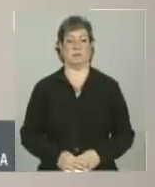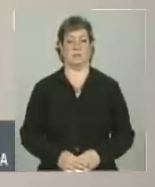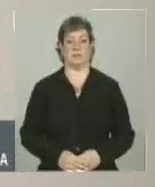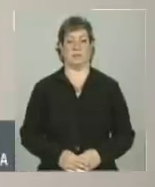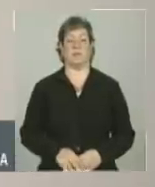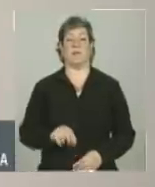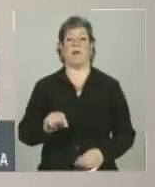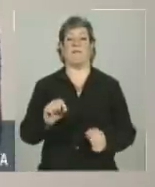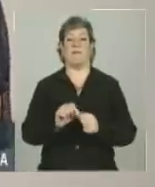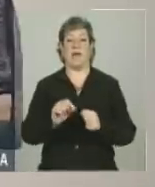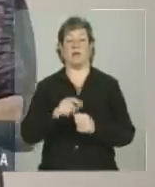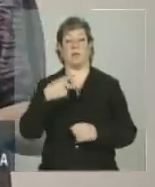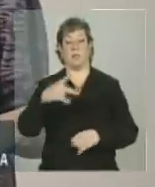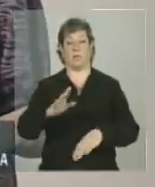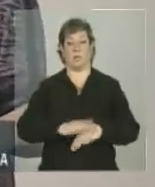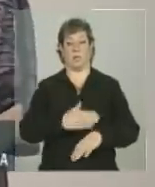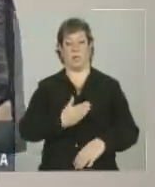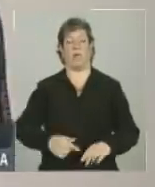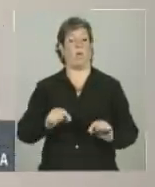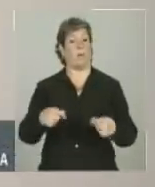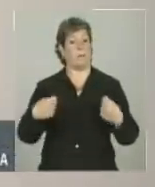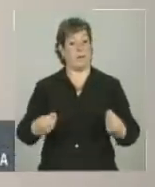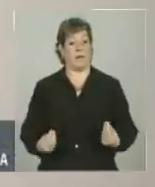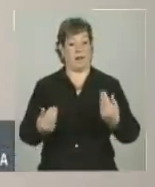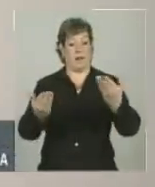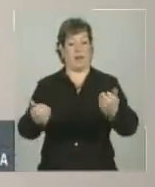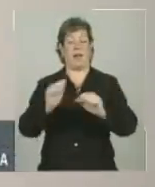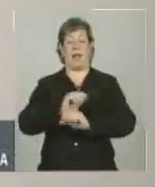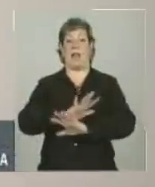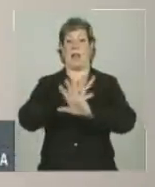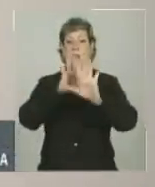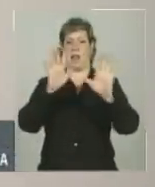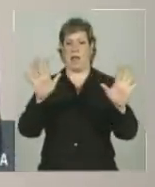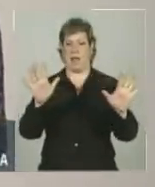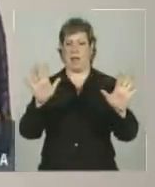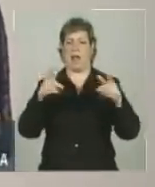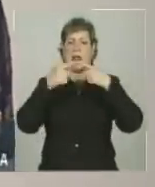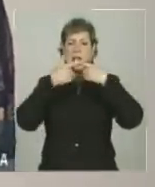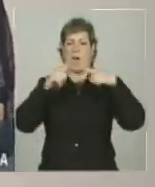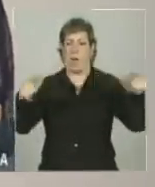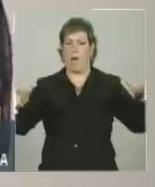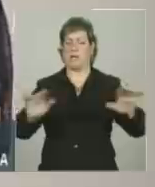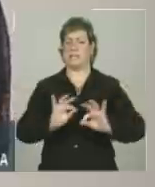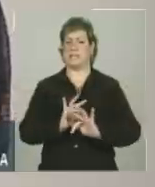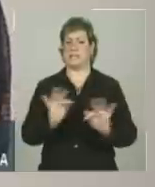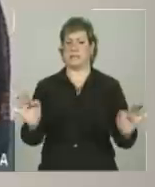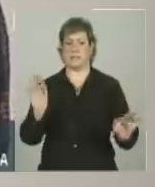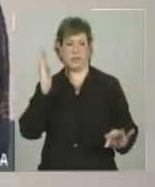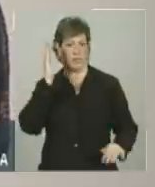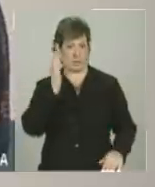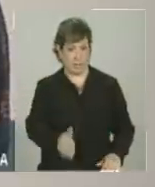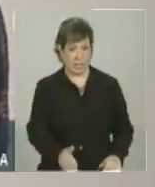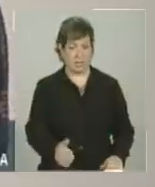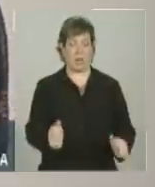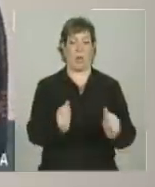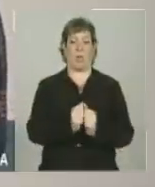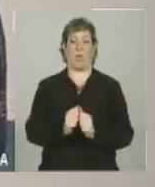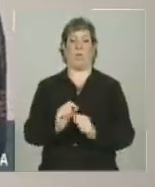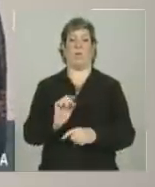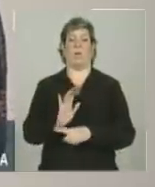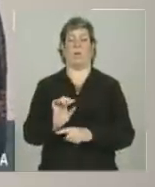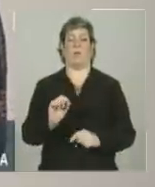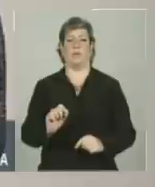que deverão ser oferecidos de forma clara, em linguagem simples e direta, com apoio